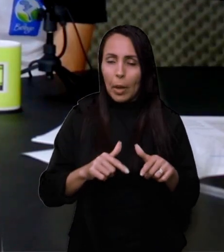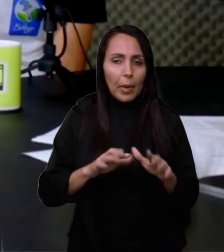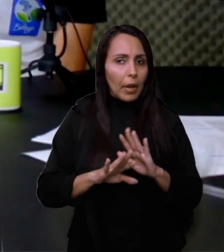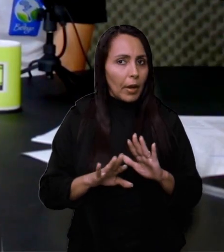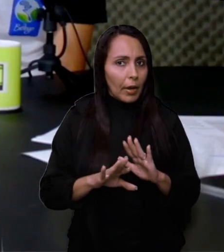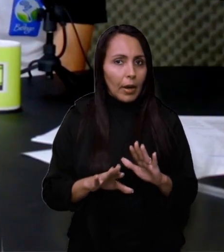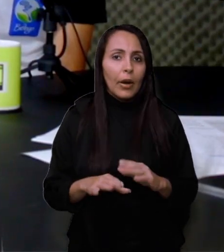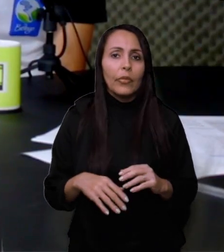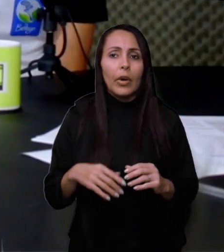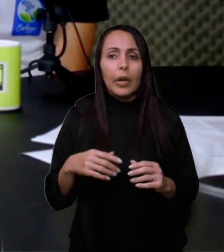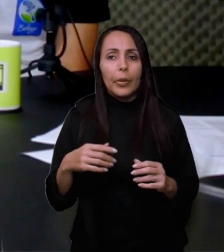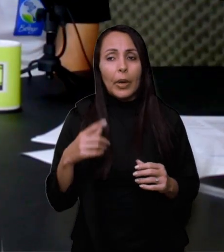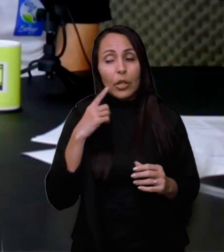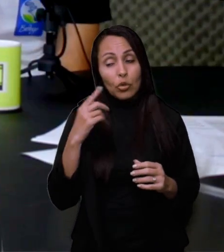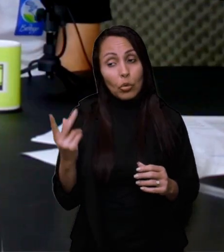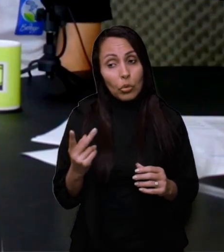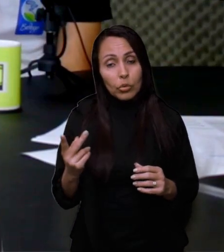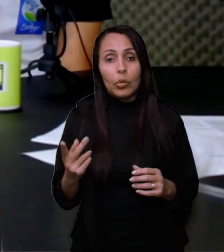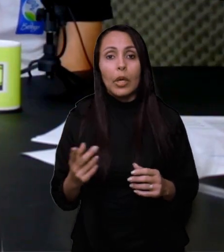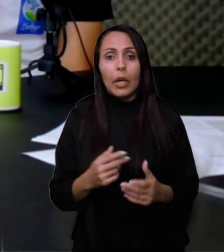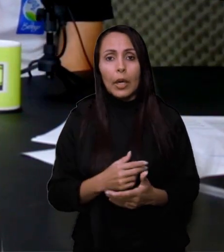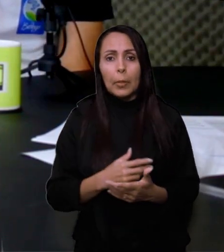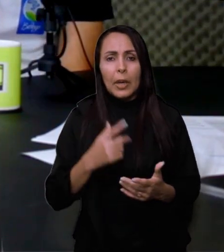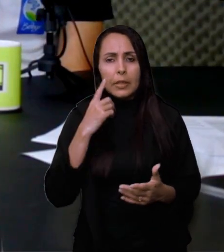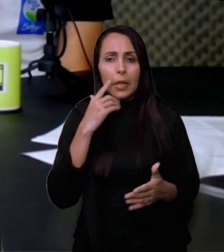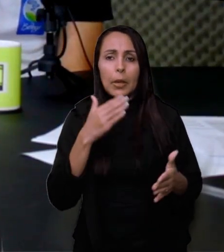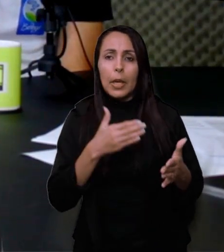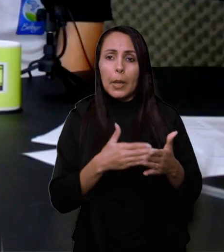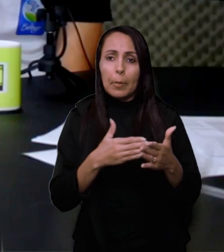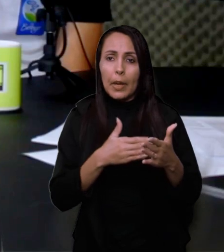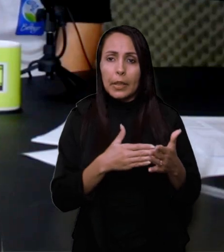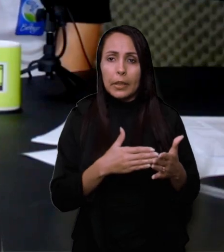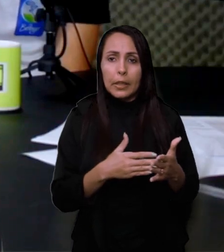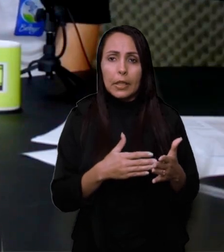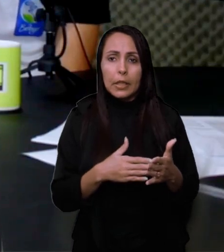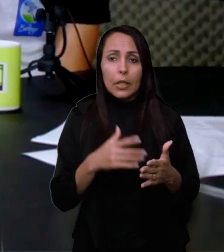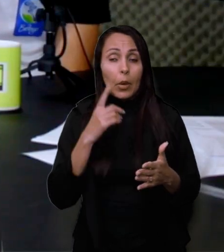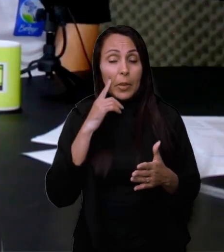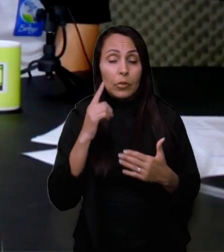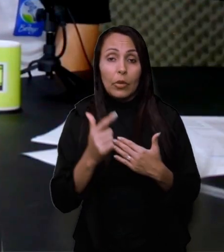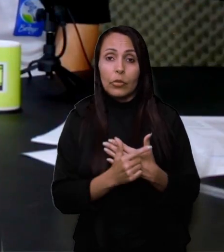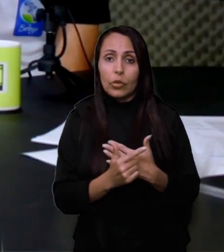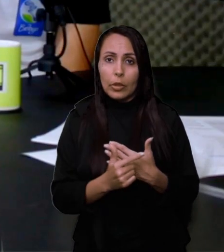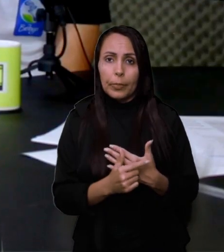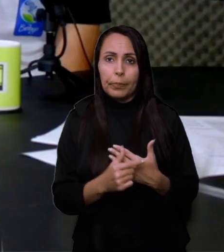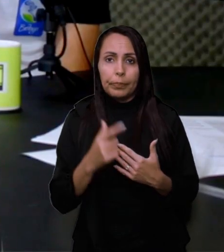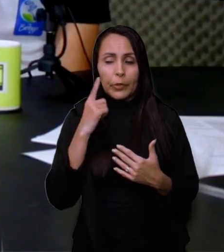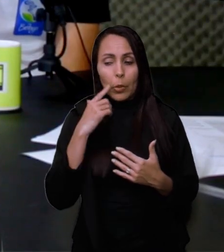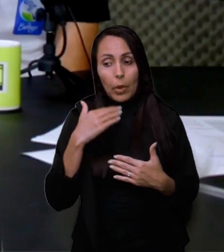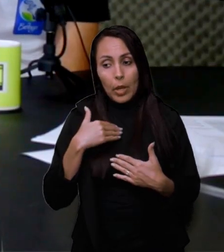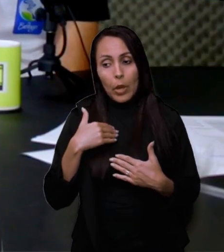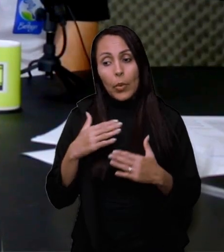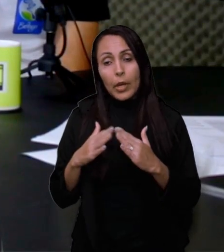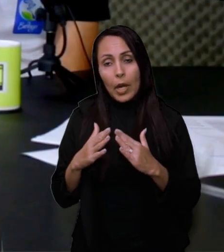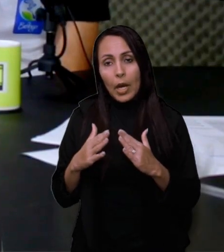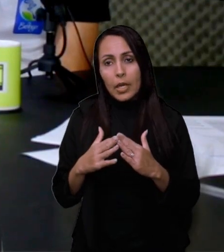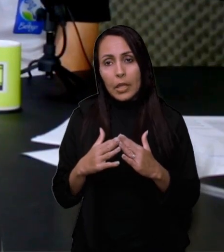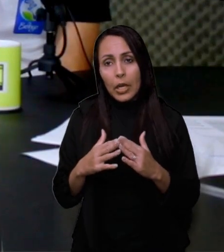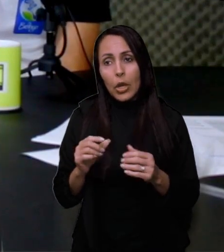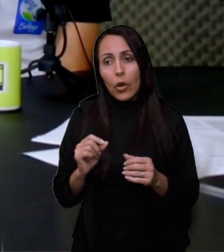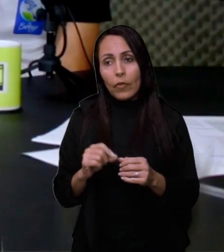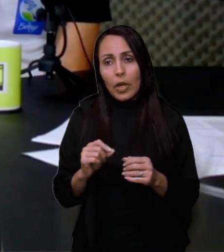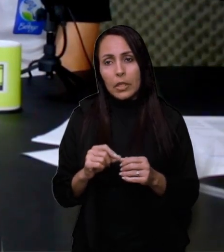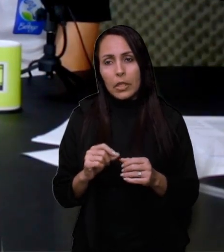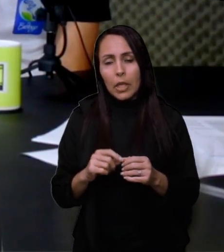ela tem alguns problemas que impedem ela de ser uma pessoa totalmente funcional. Então, eu em casa tinha que fazer as coisas